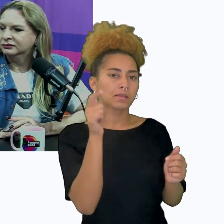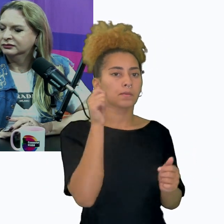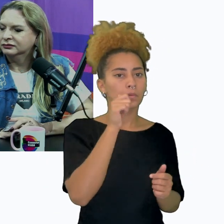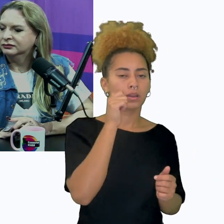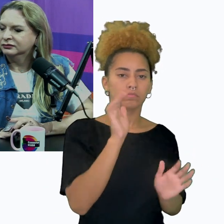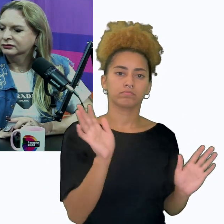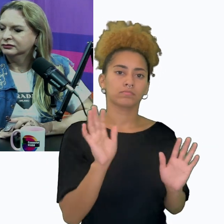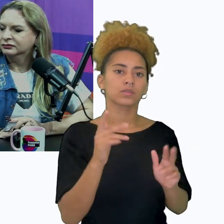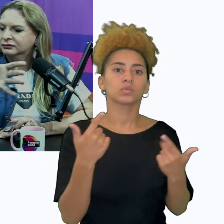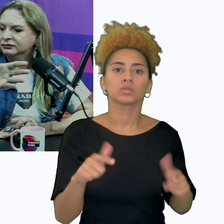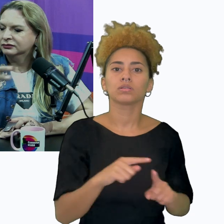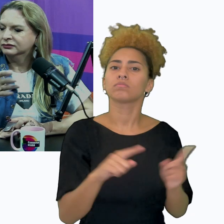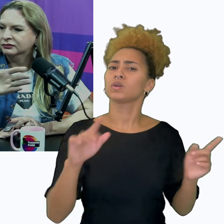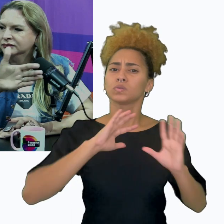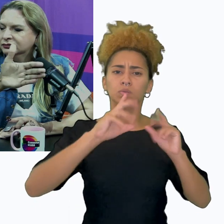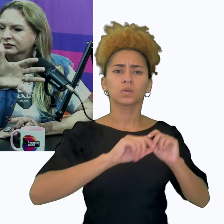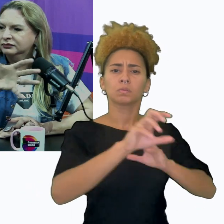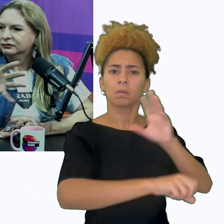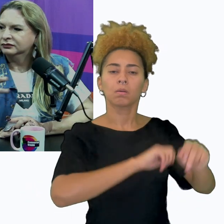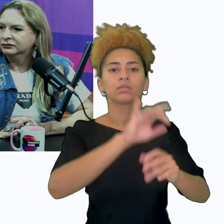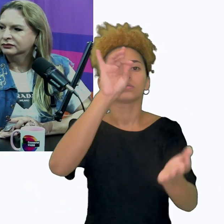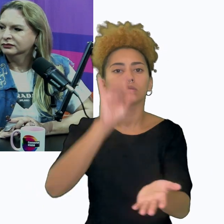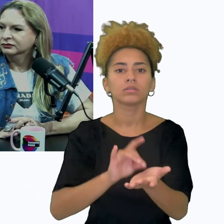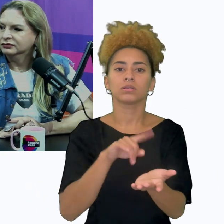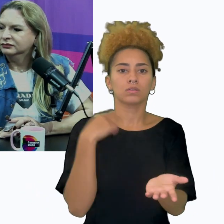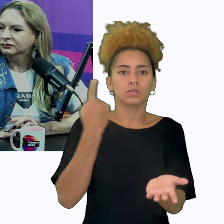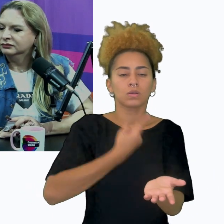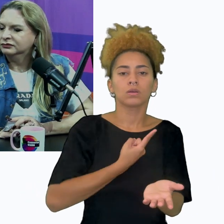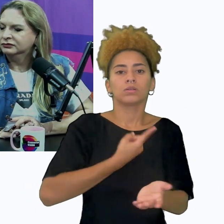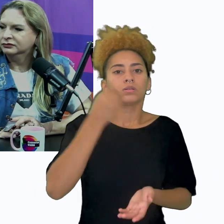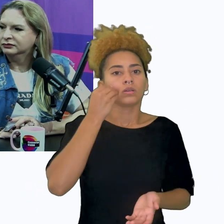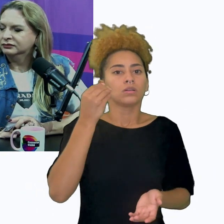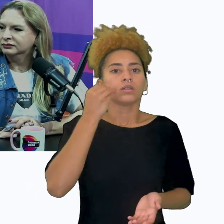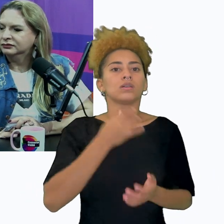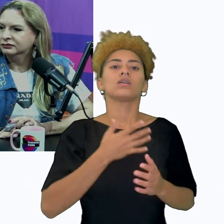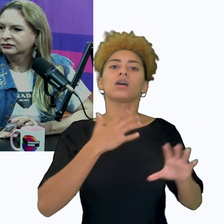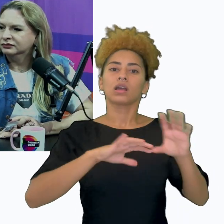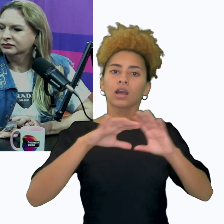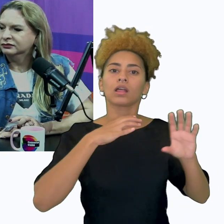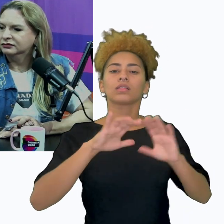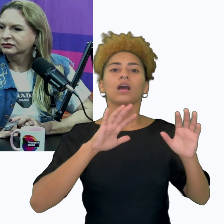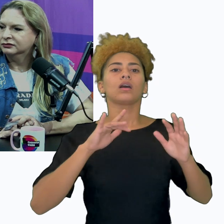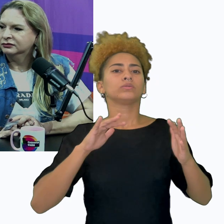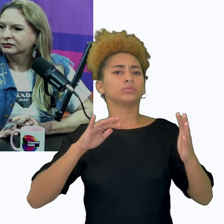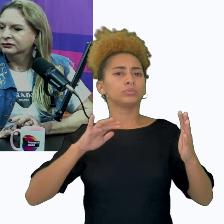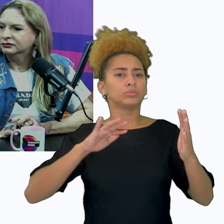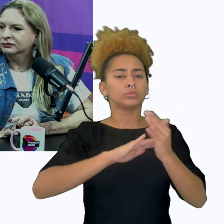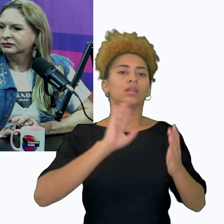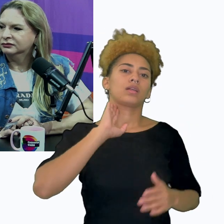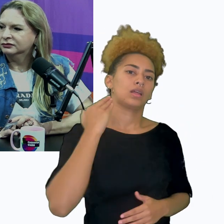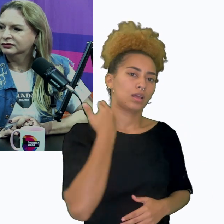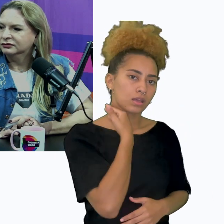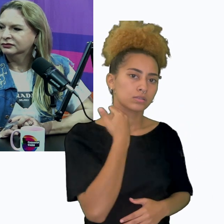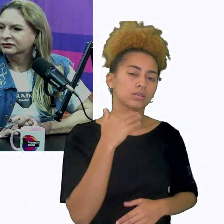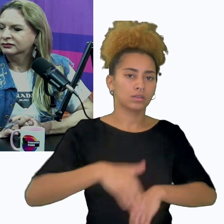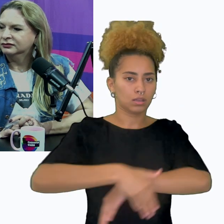pouca mulher que tinha, não tinha muita gente não, mas eles fizeram um arrastão. Fábio, nós fomos cantando 3 passaram até a